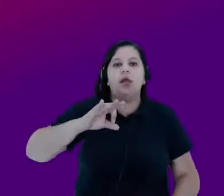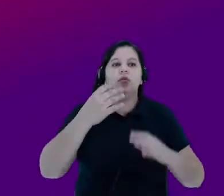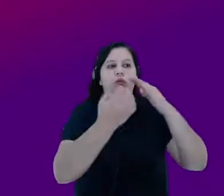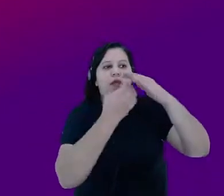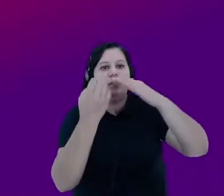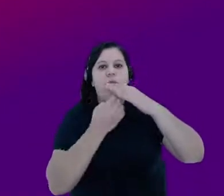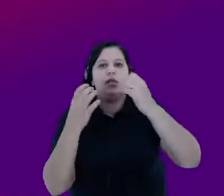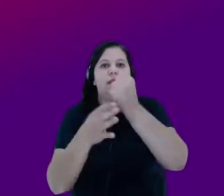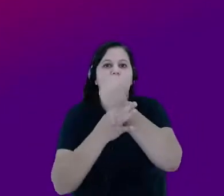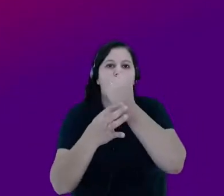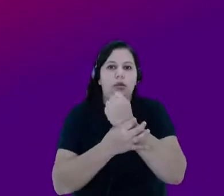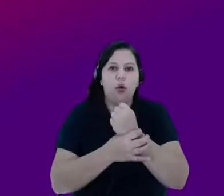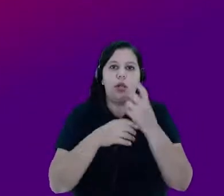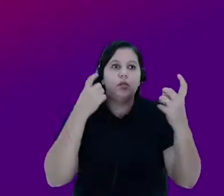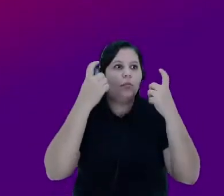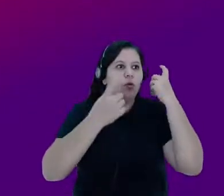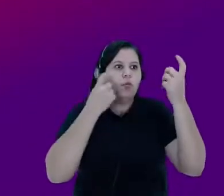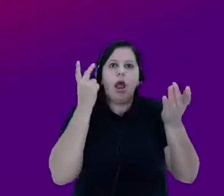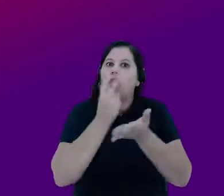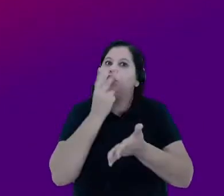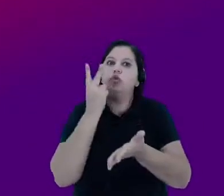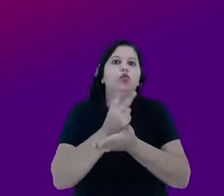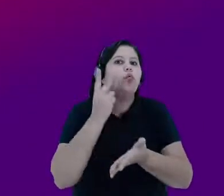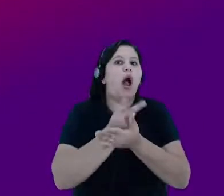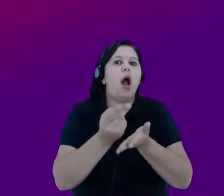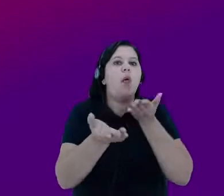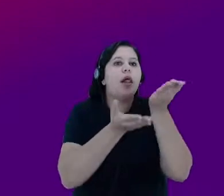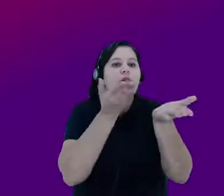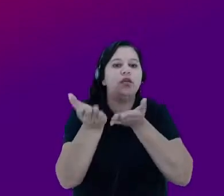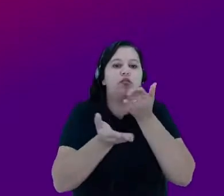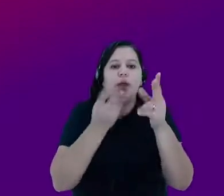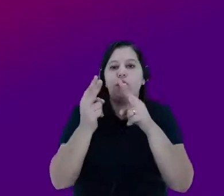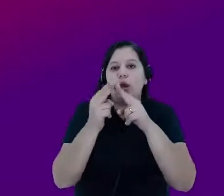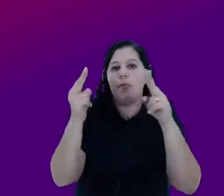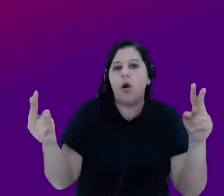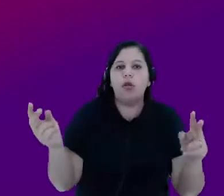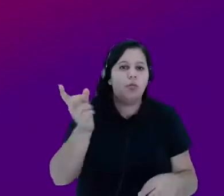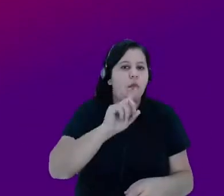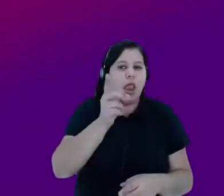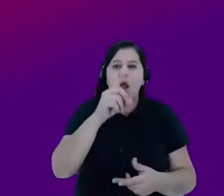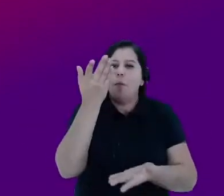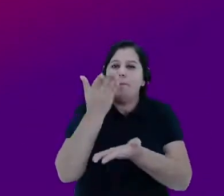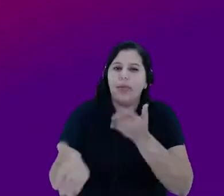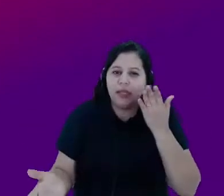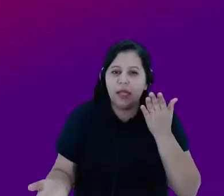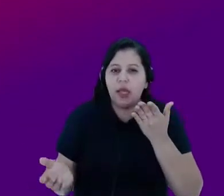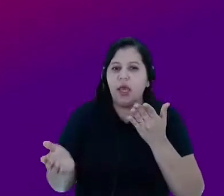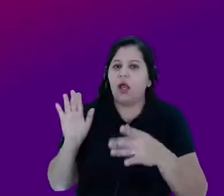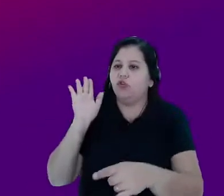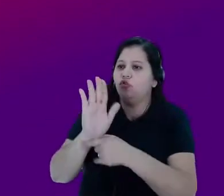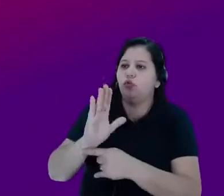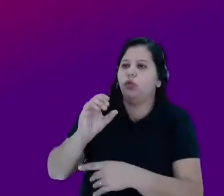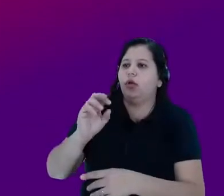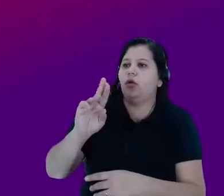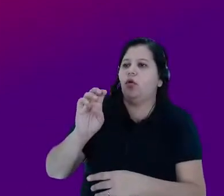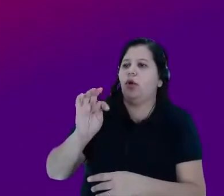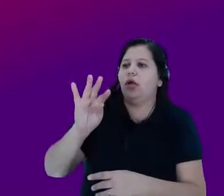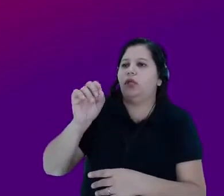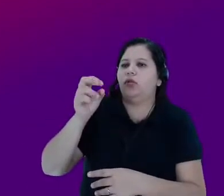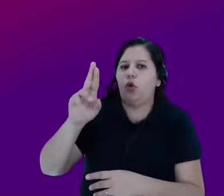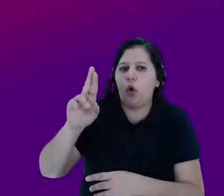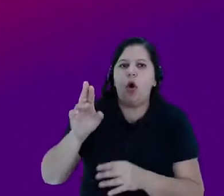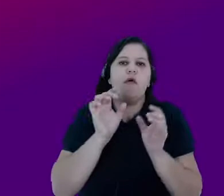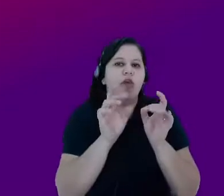atendimento remoto por parte da área comercial, principalmente para que não se perdesse o atendimento aos corretores, à força de venda,